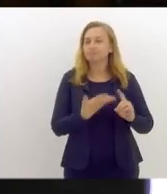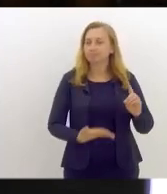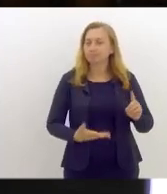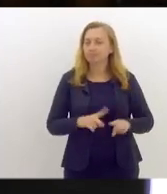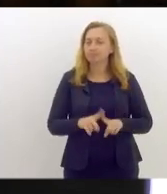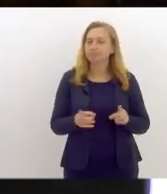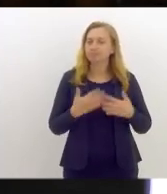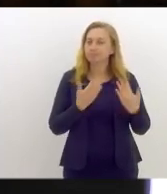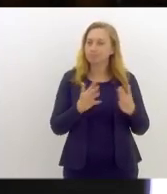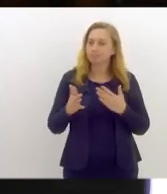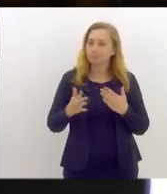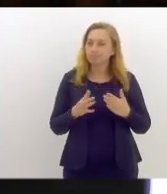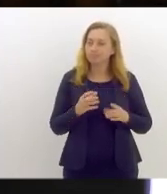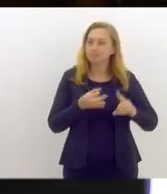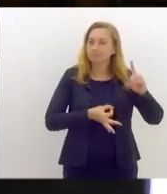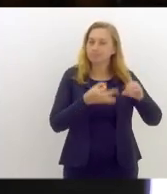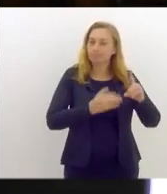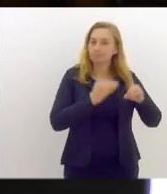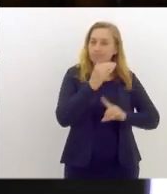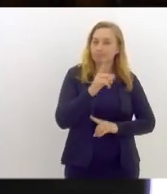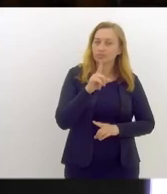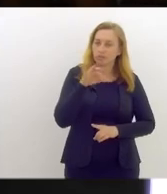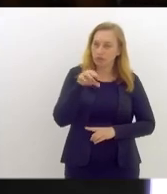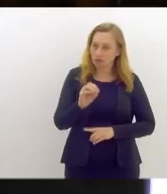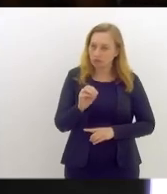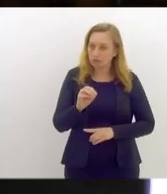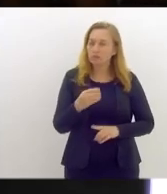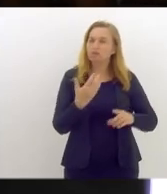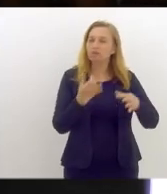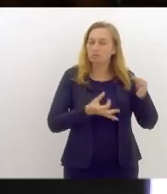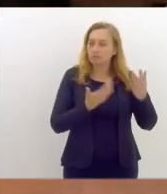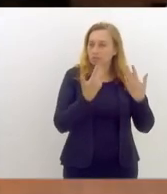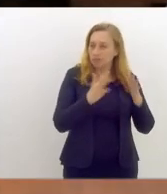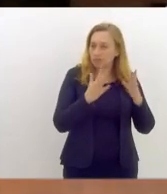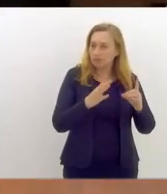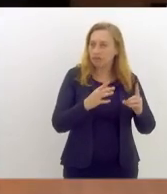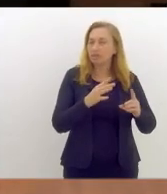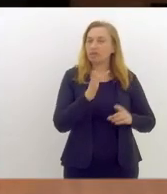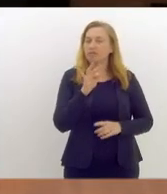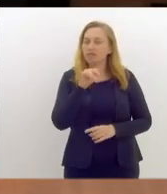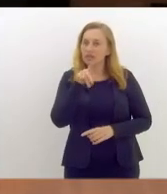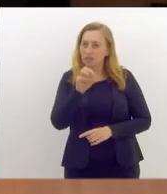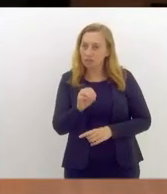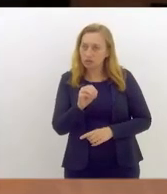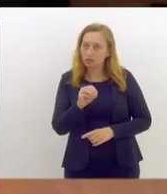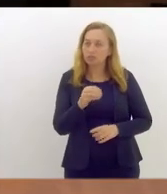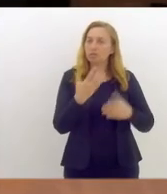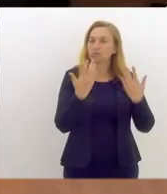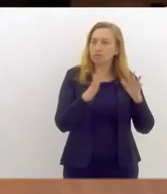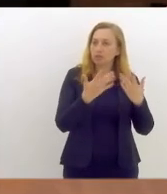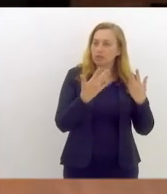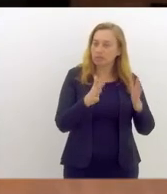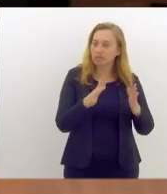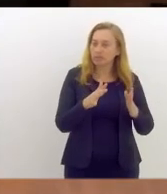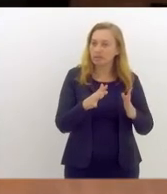mas parabenizados Luciano Barreto parabenizar O desembargador Fernando Almeida parabenizar